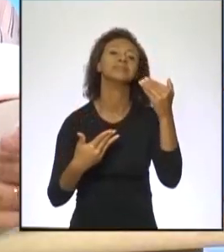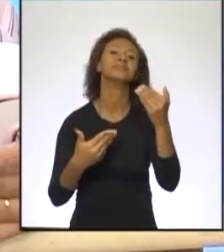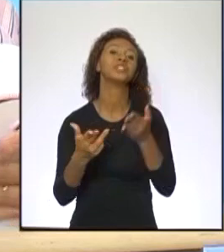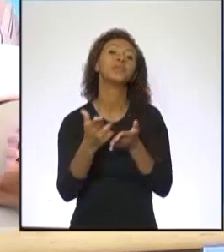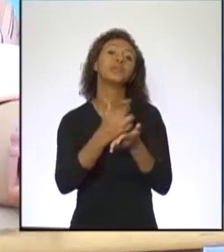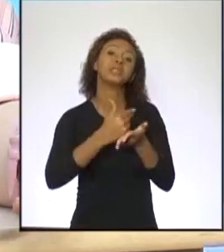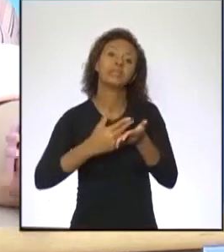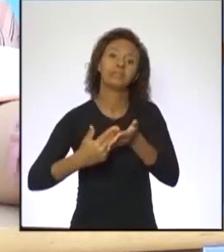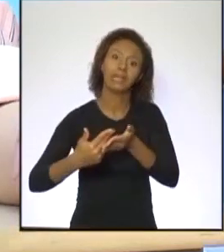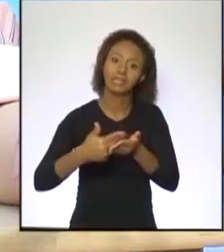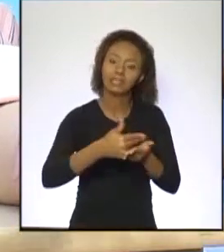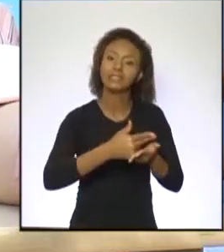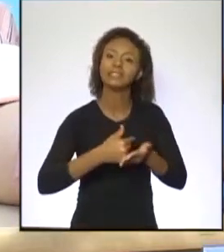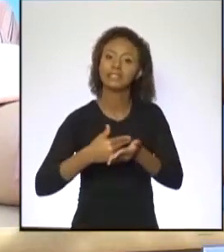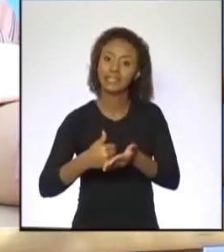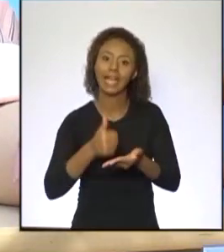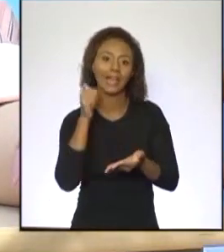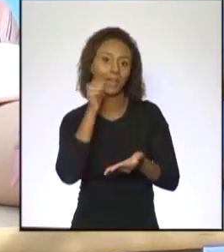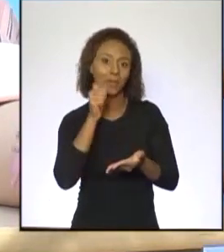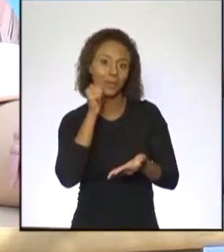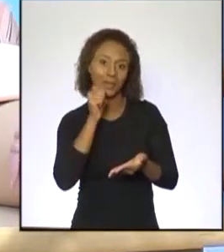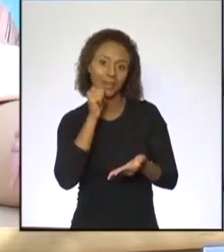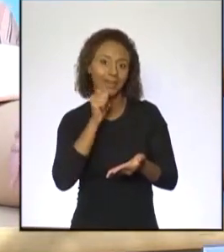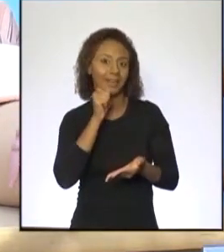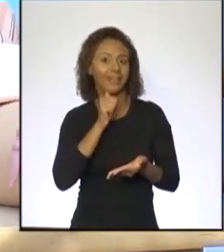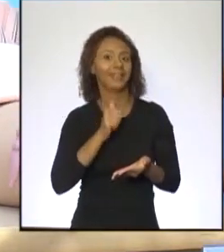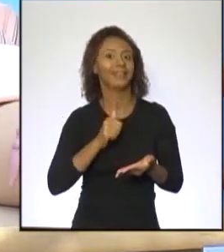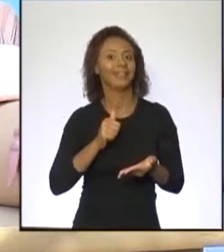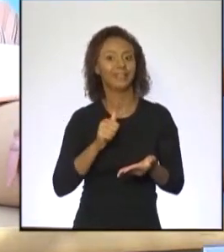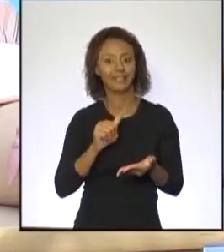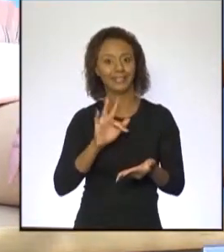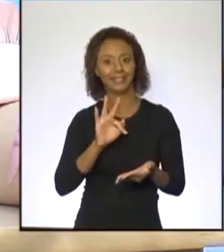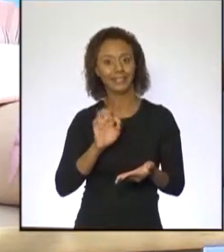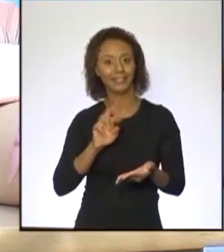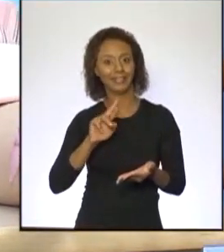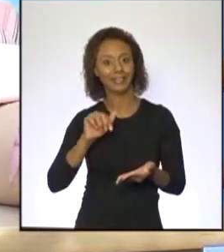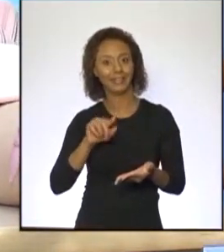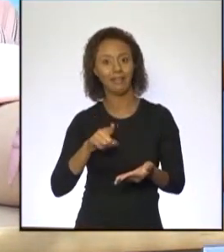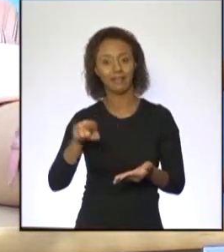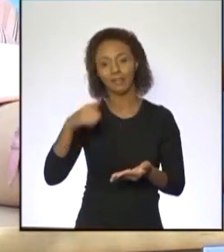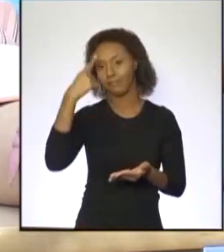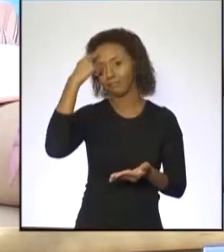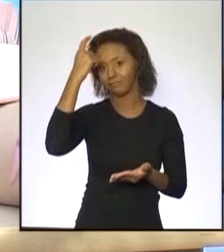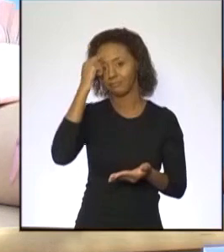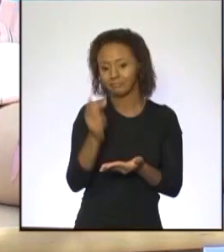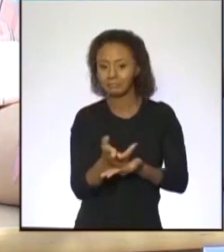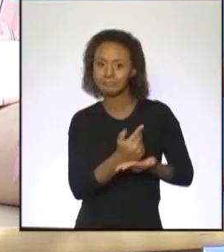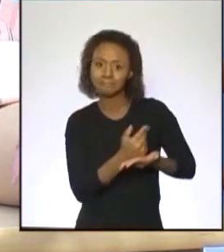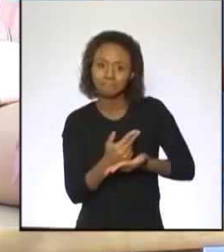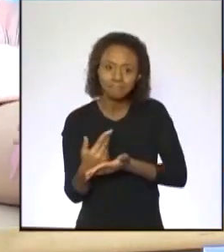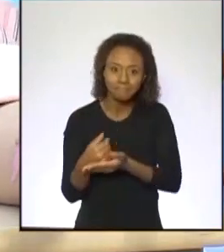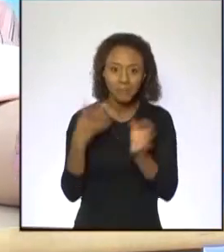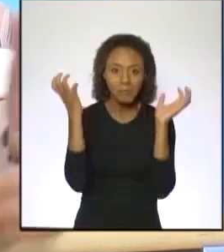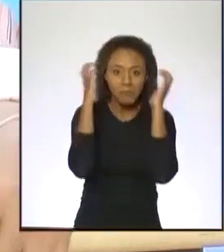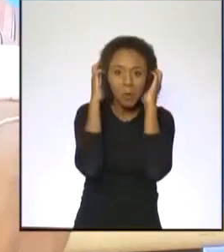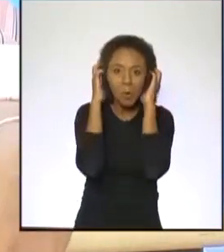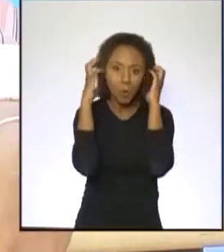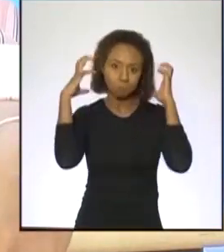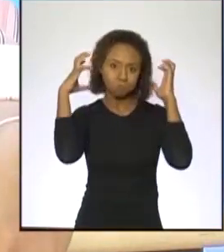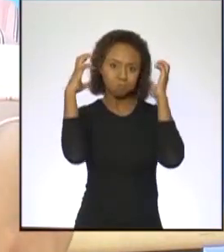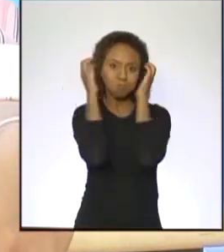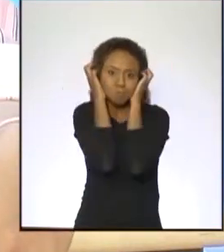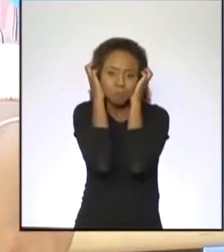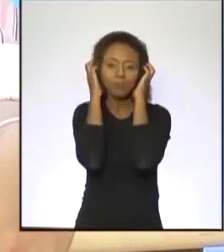os trabalhos aí da Fernanda, pela Fernanda ter concordado em fazer algumas criações de fone de ouvido aqui para nós, né? Trabalho